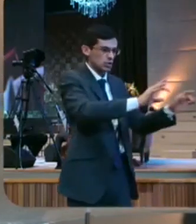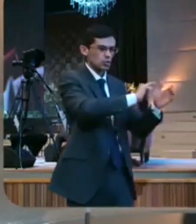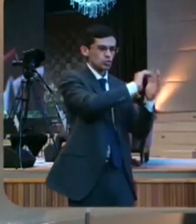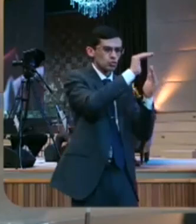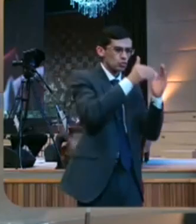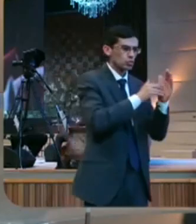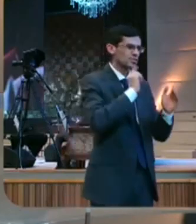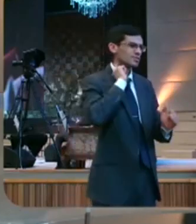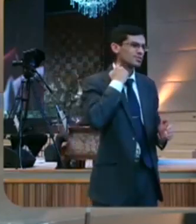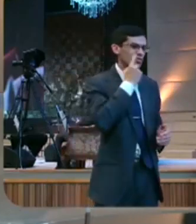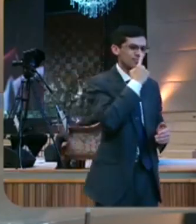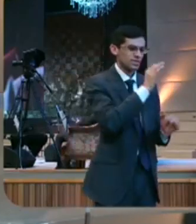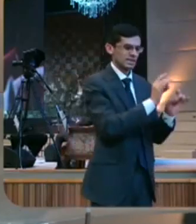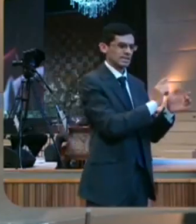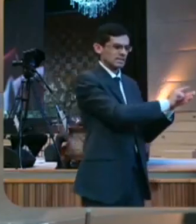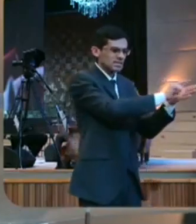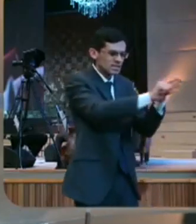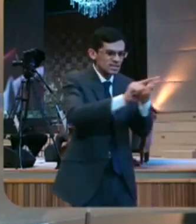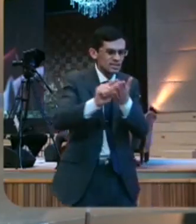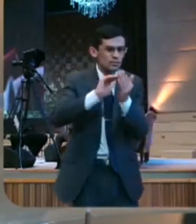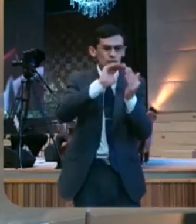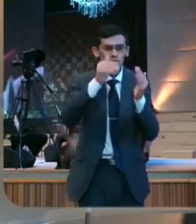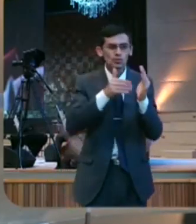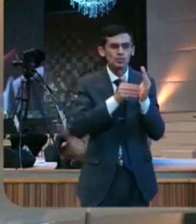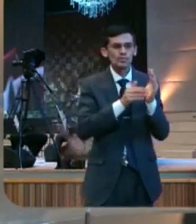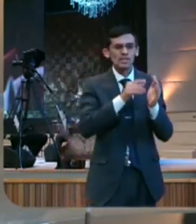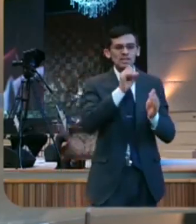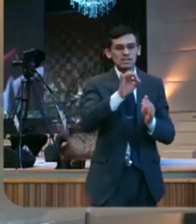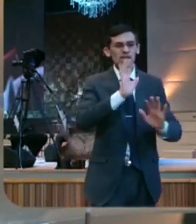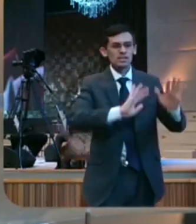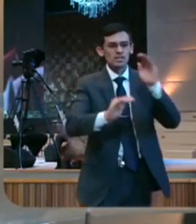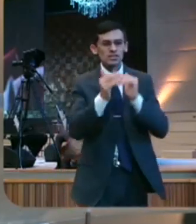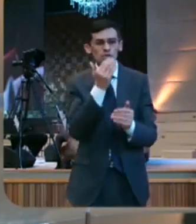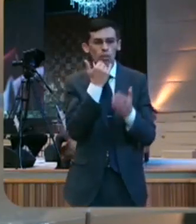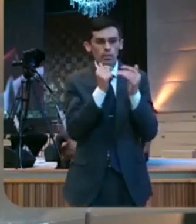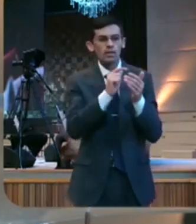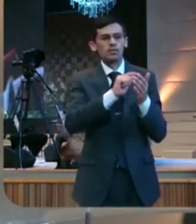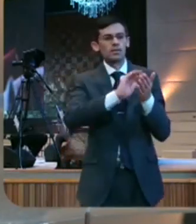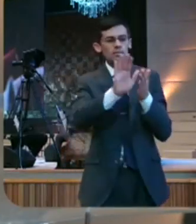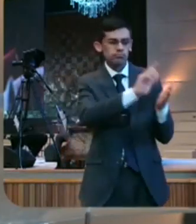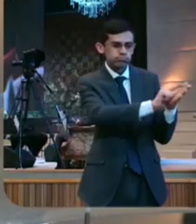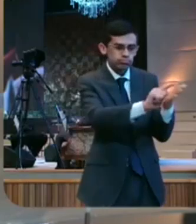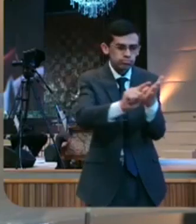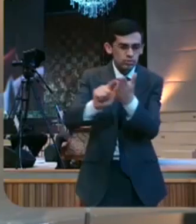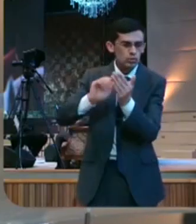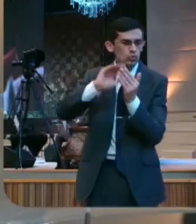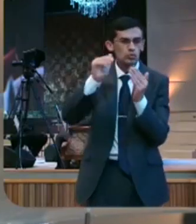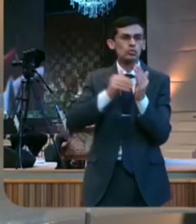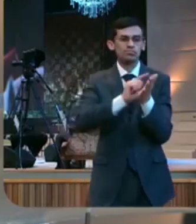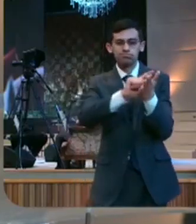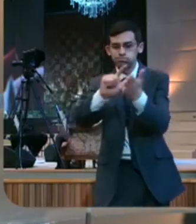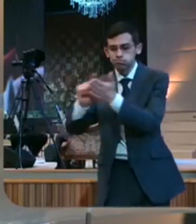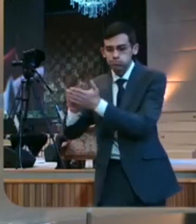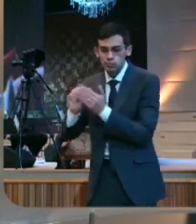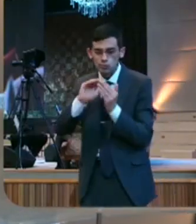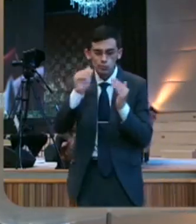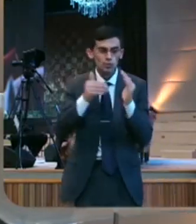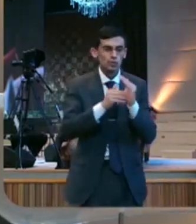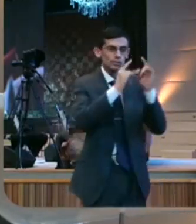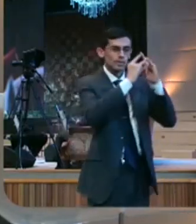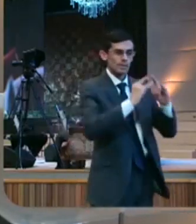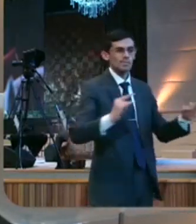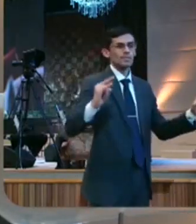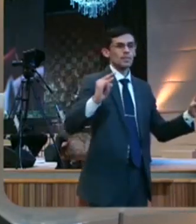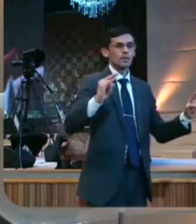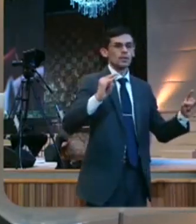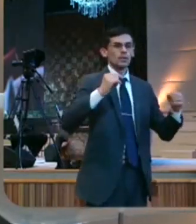significar impureza. Se tivesse algum resto da idolatria, tinha que sair também, tinha que santificar